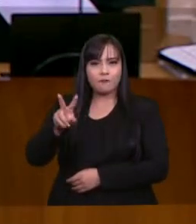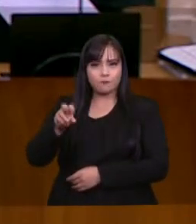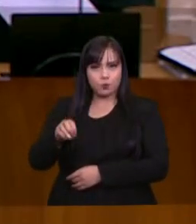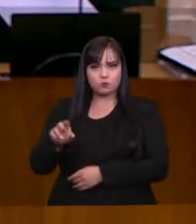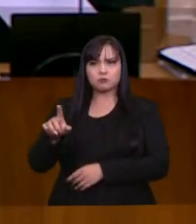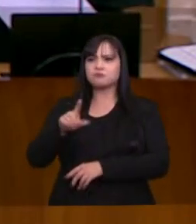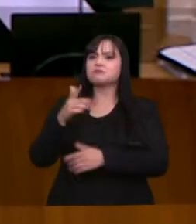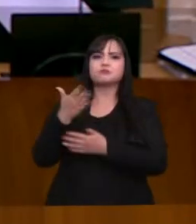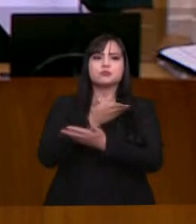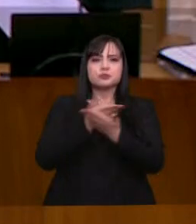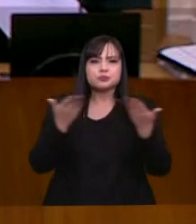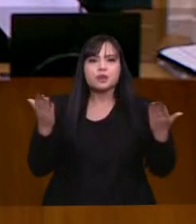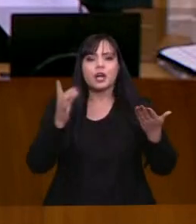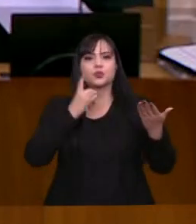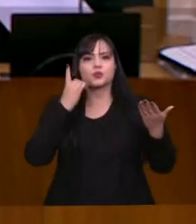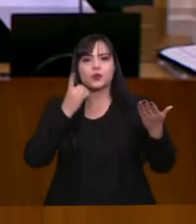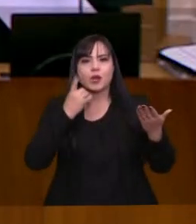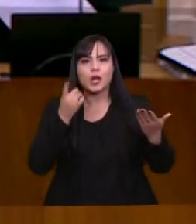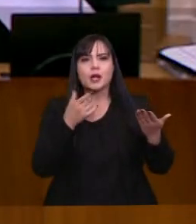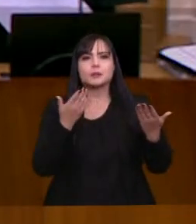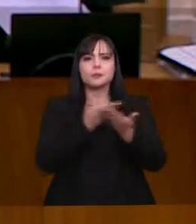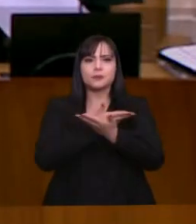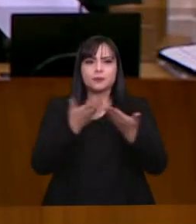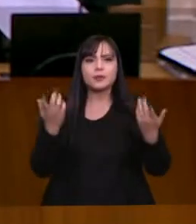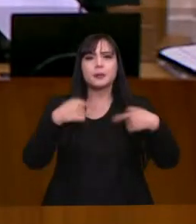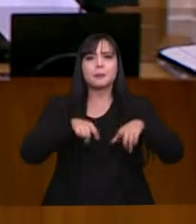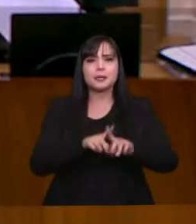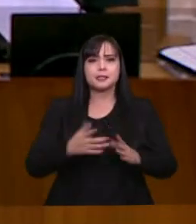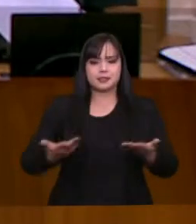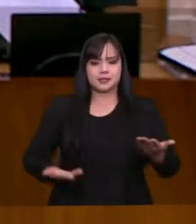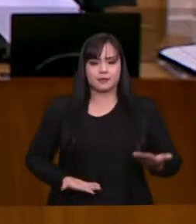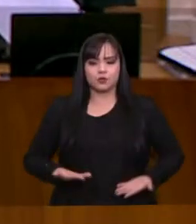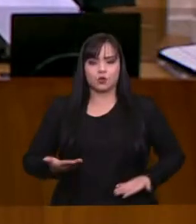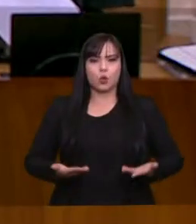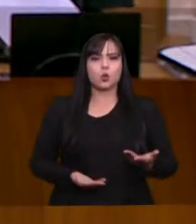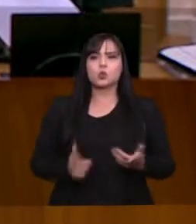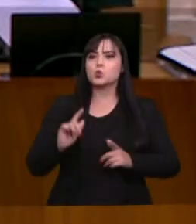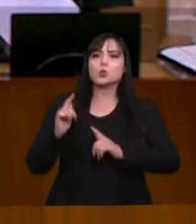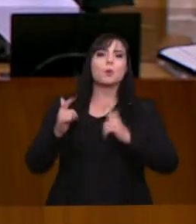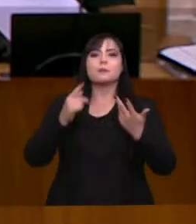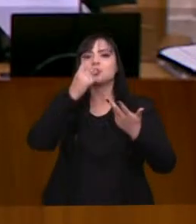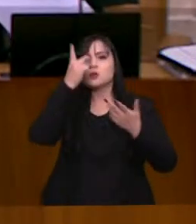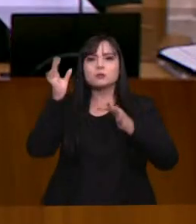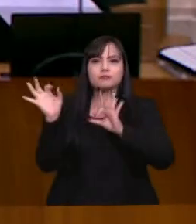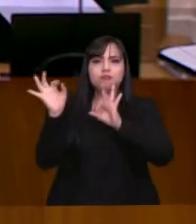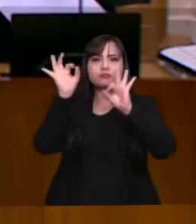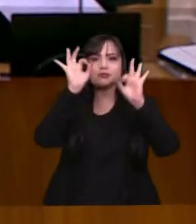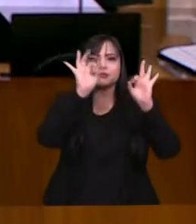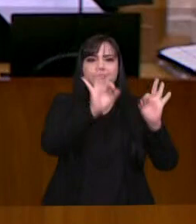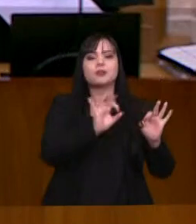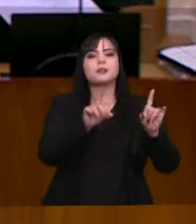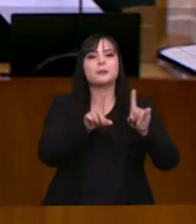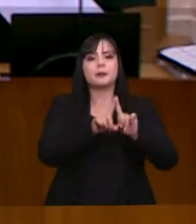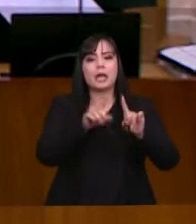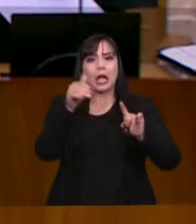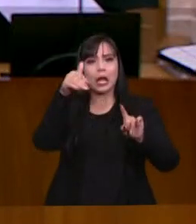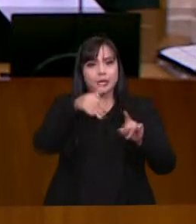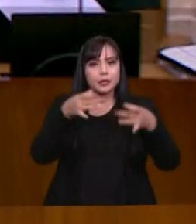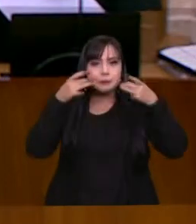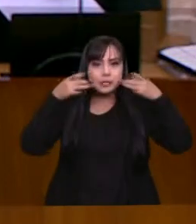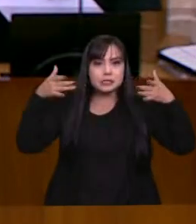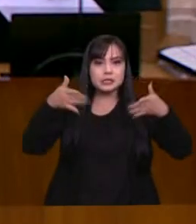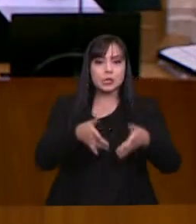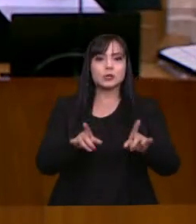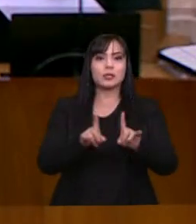Advogados senhoras e senhores servidores os demais que nos assistem tanto aqui também de forma